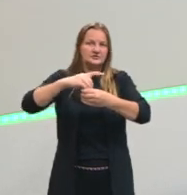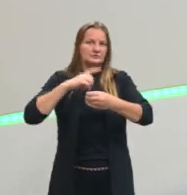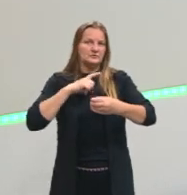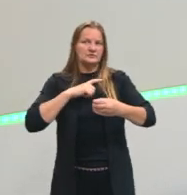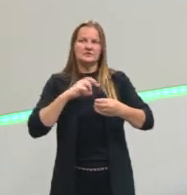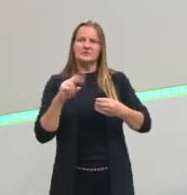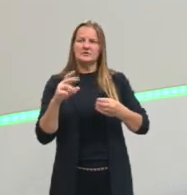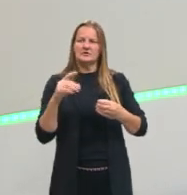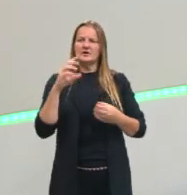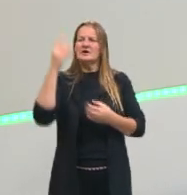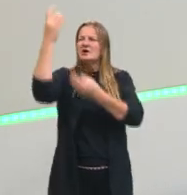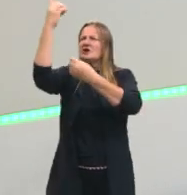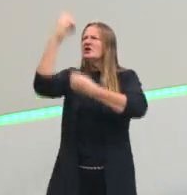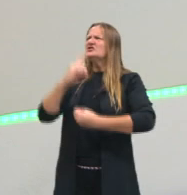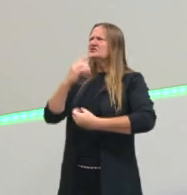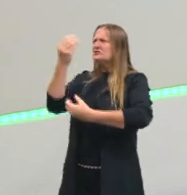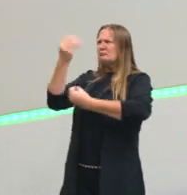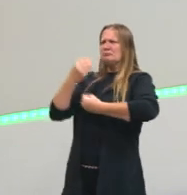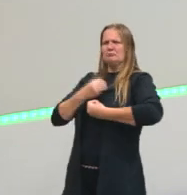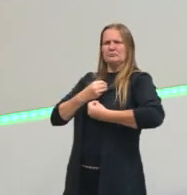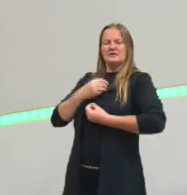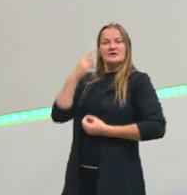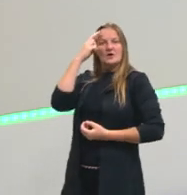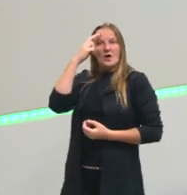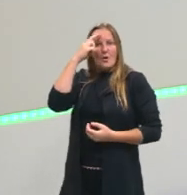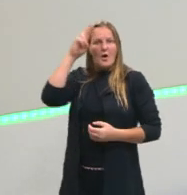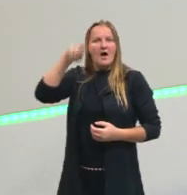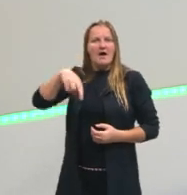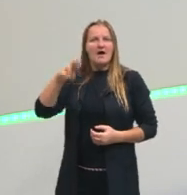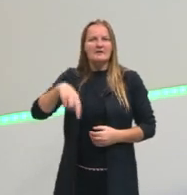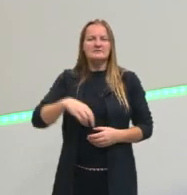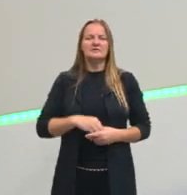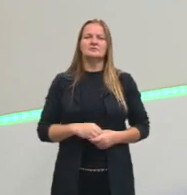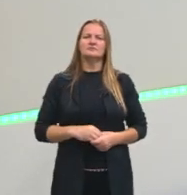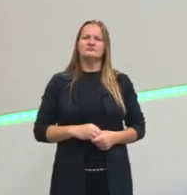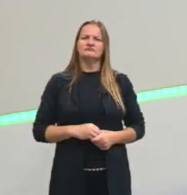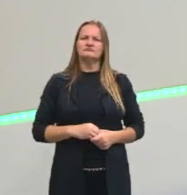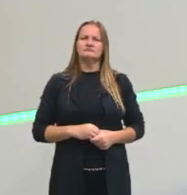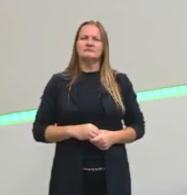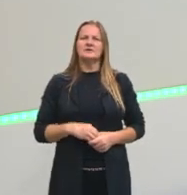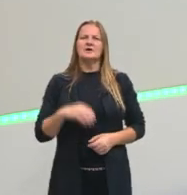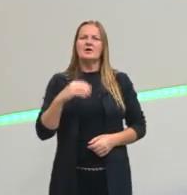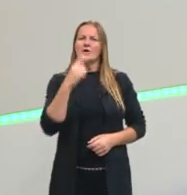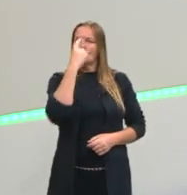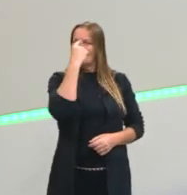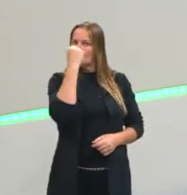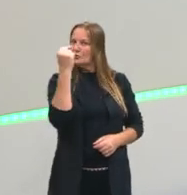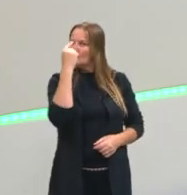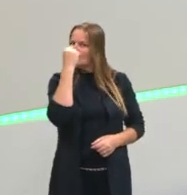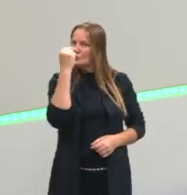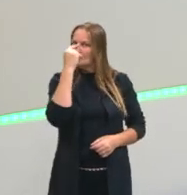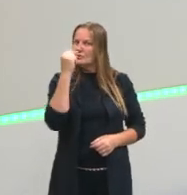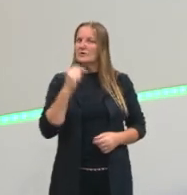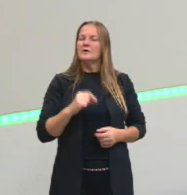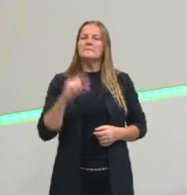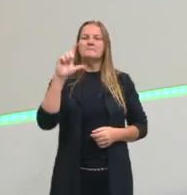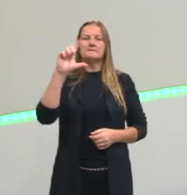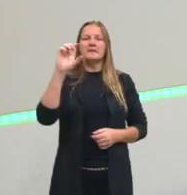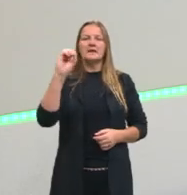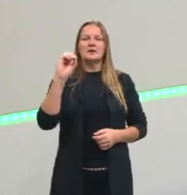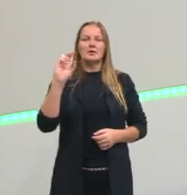esses direitos de vírus um rei que provasse pela razão que ele poderia ser ruim né o João look aqui também vai criticar muito